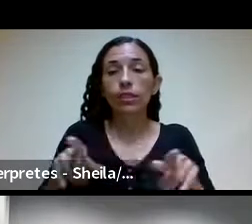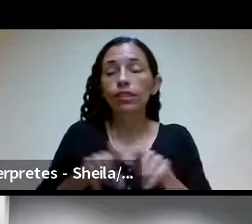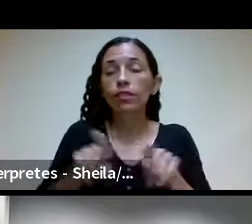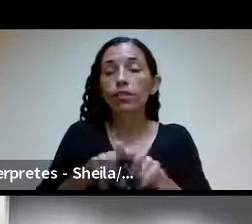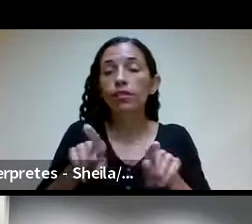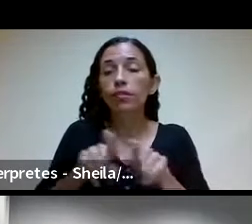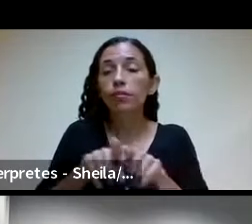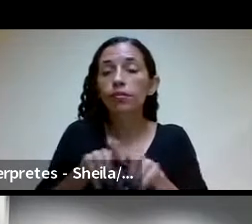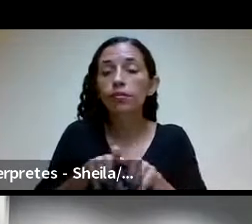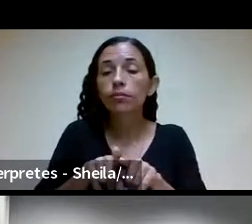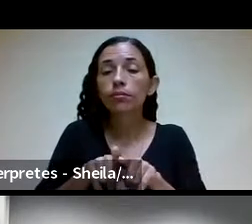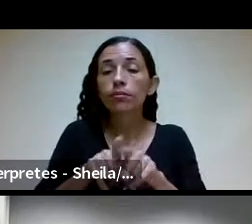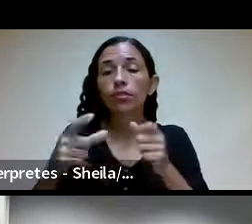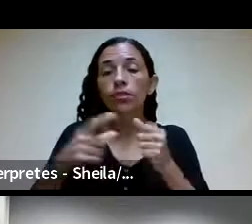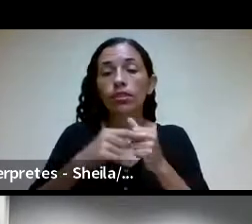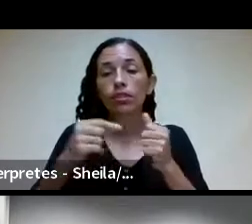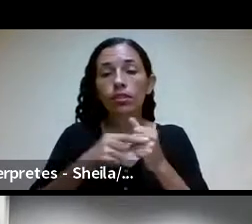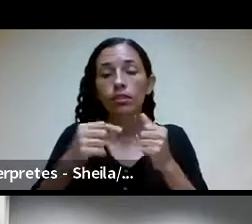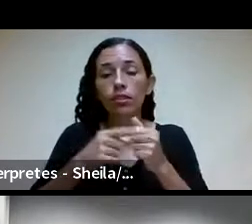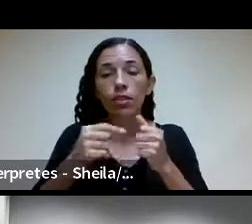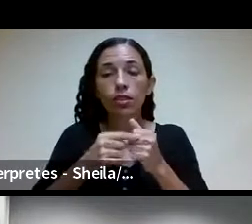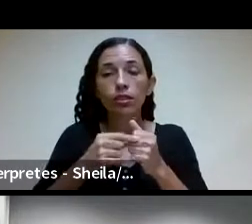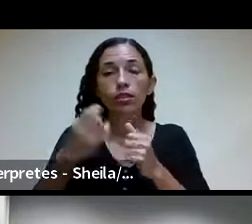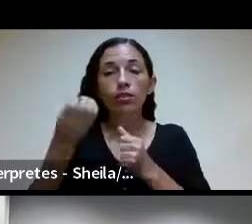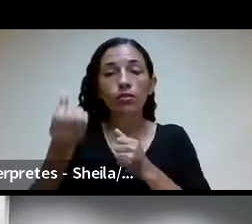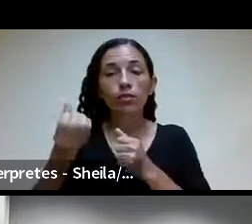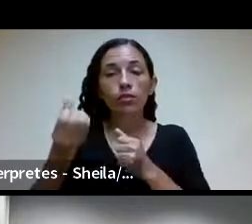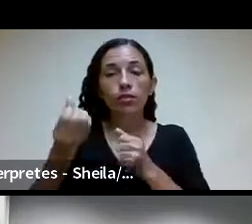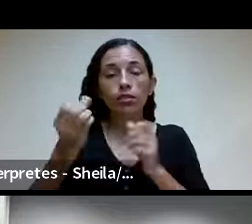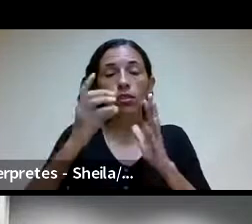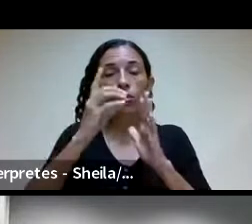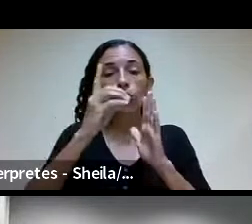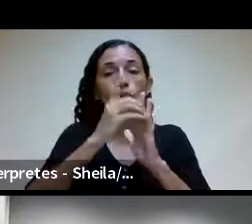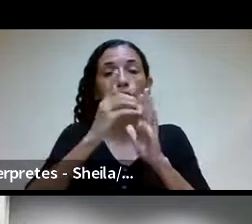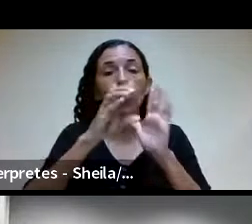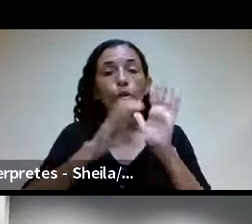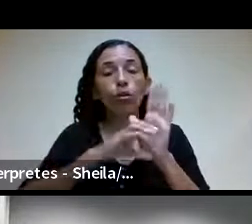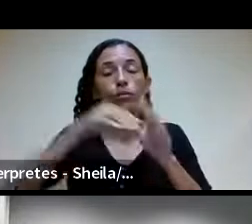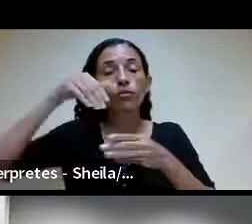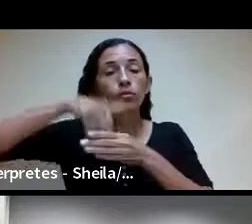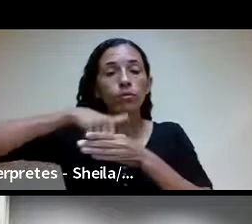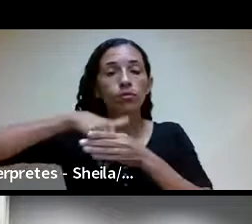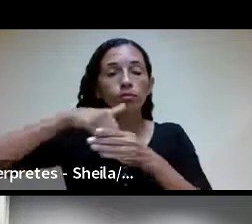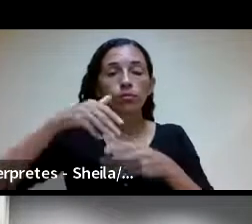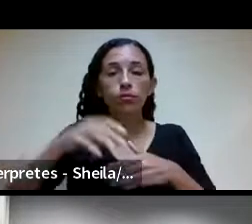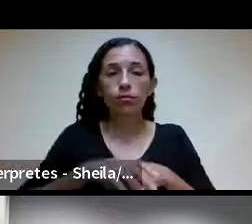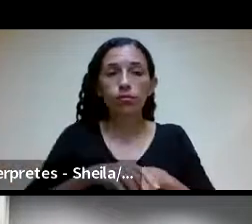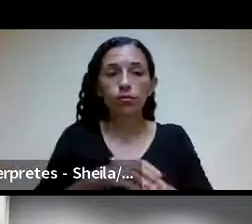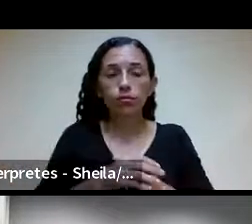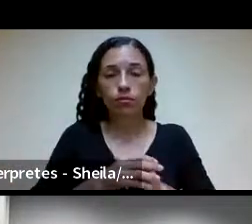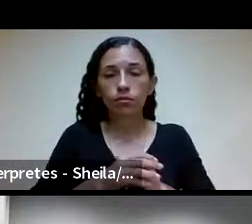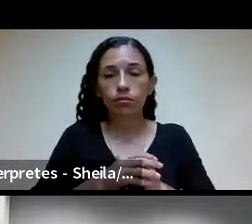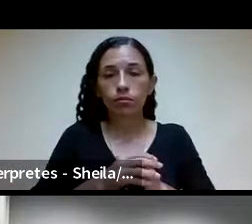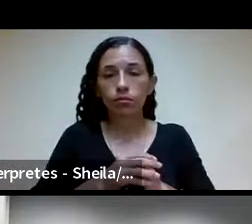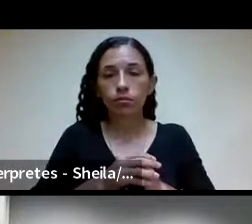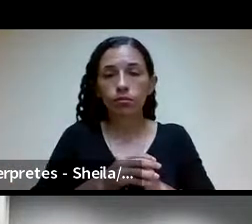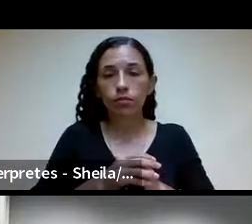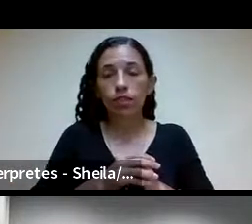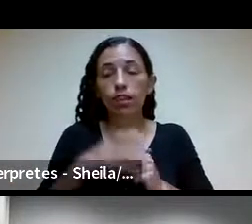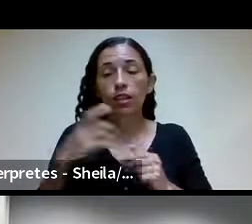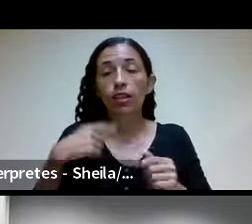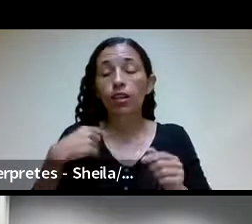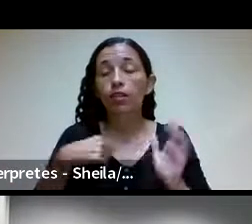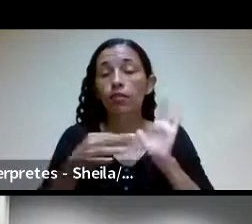10, parágrafo 3º da Lei das Eleições. E aqui, senhor presidente, eu vou dizendo, argumentando